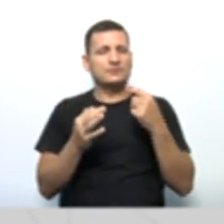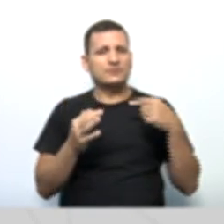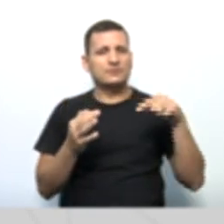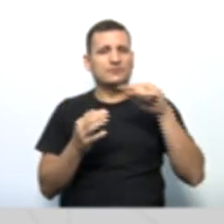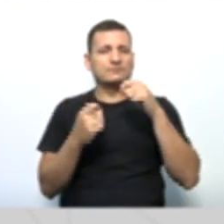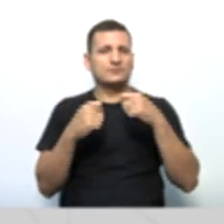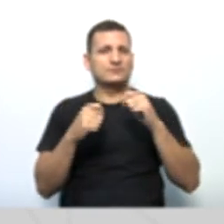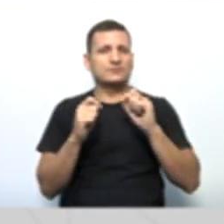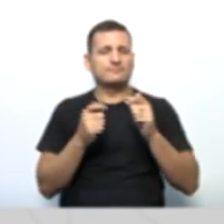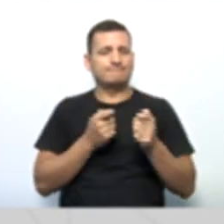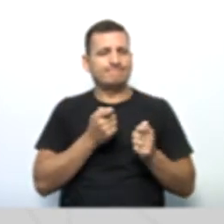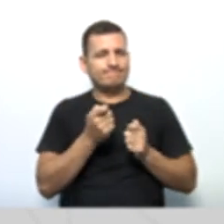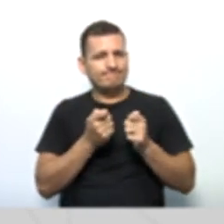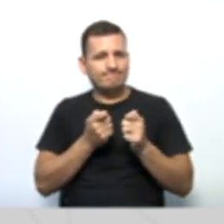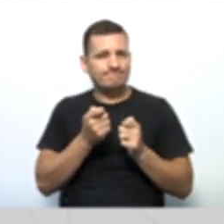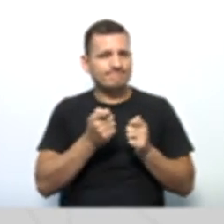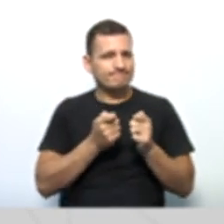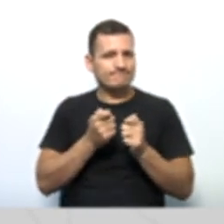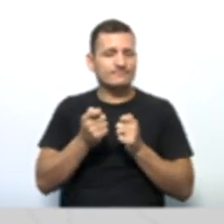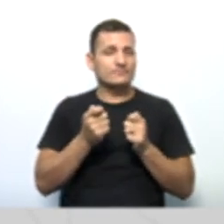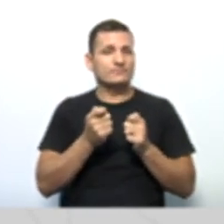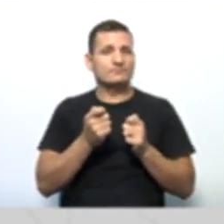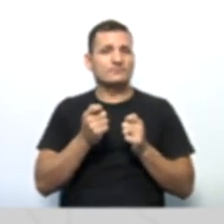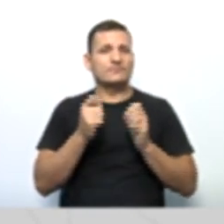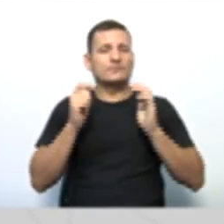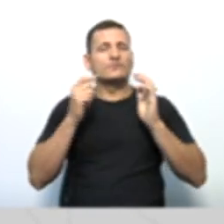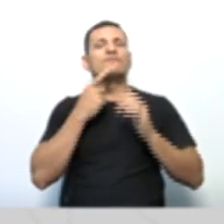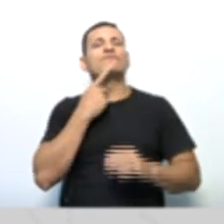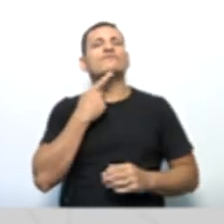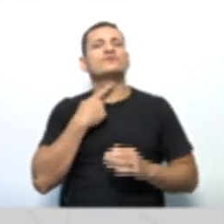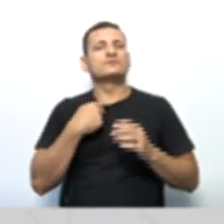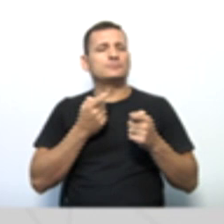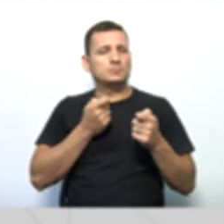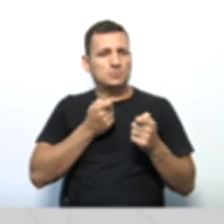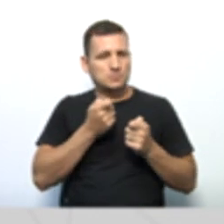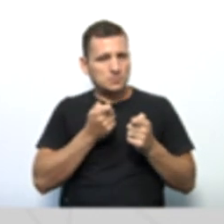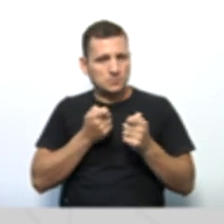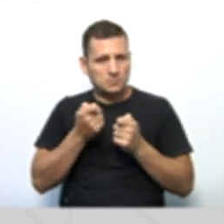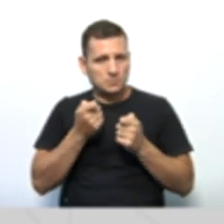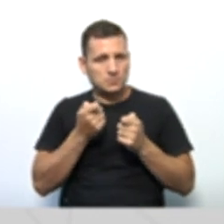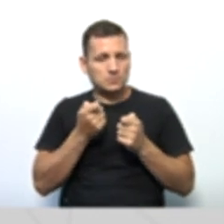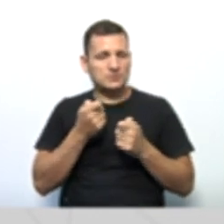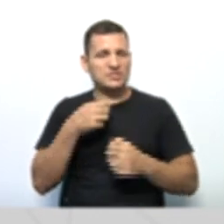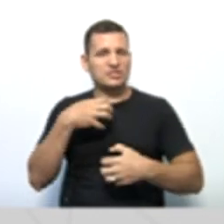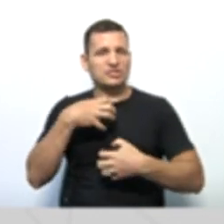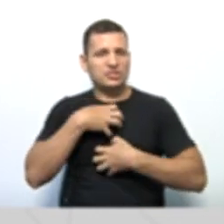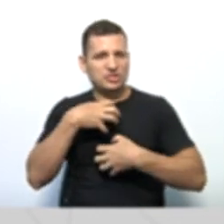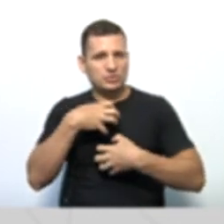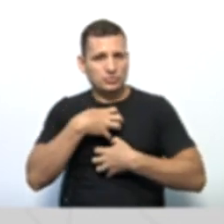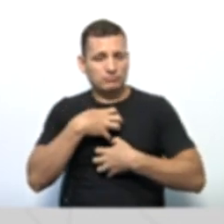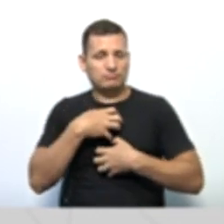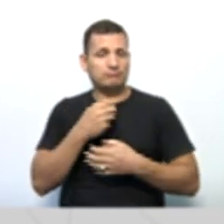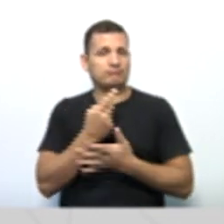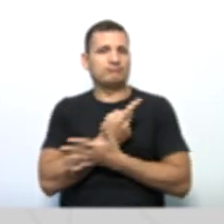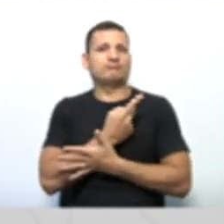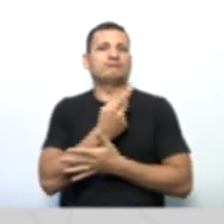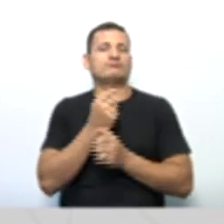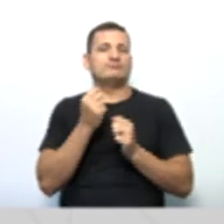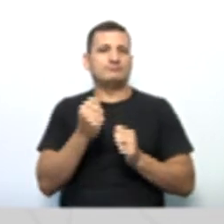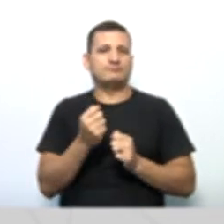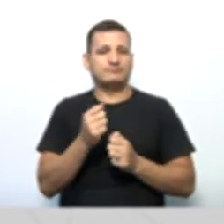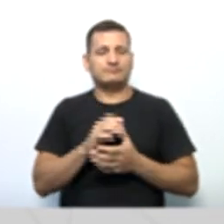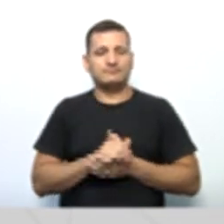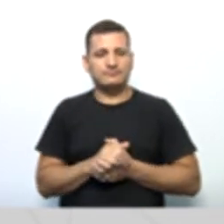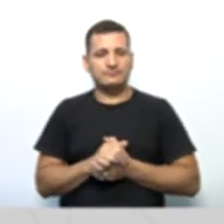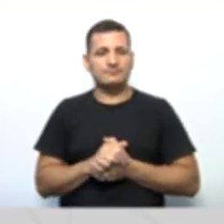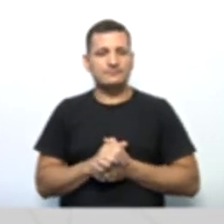nossa vontade às vezes pode ser levada pela nossa natureza humana, pelos nossos instintos, pelas nossas